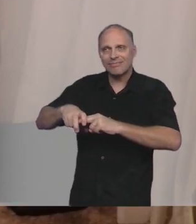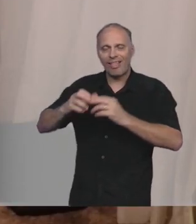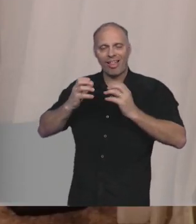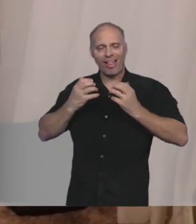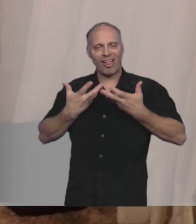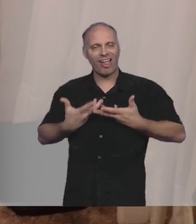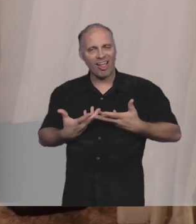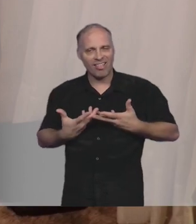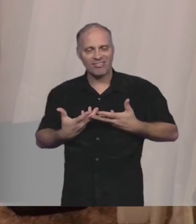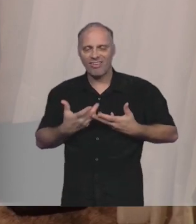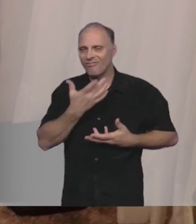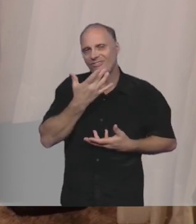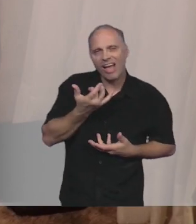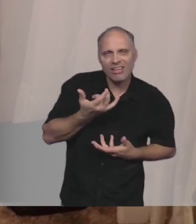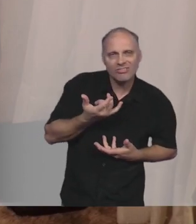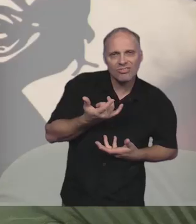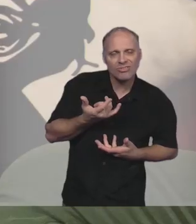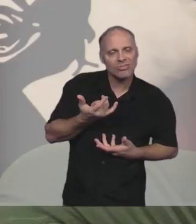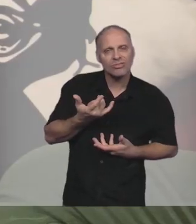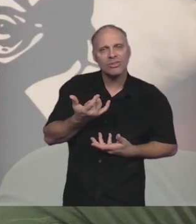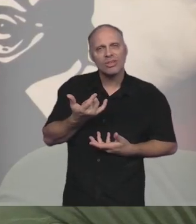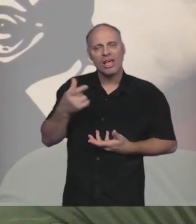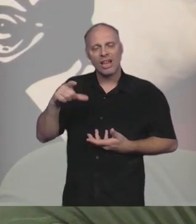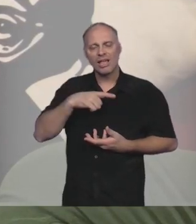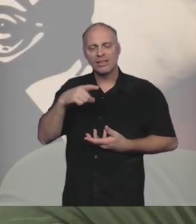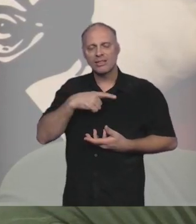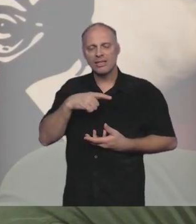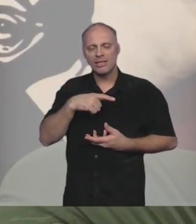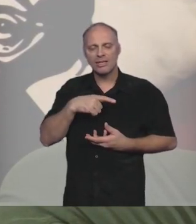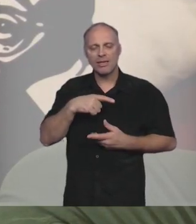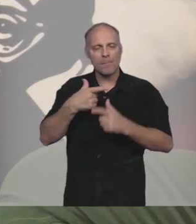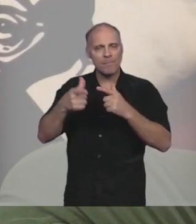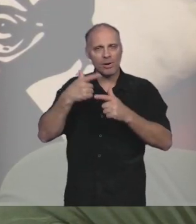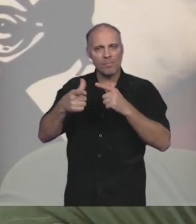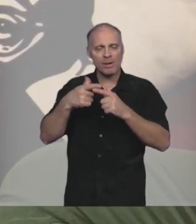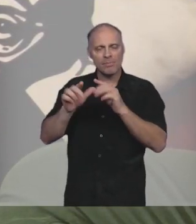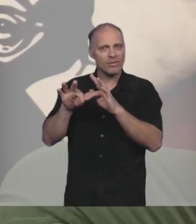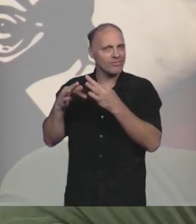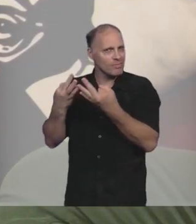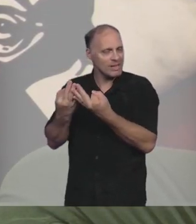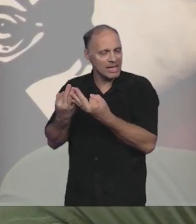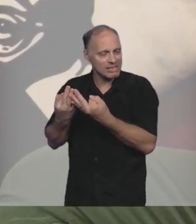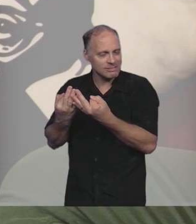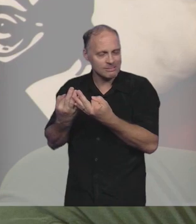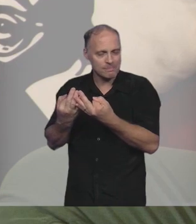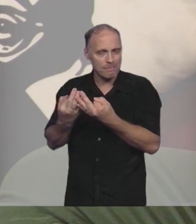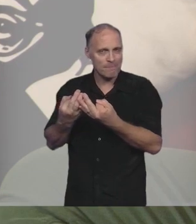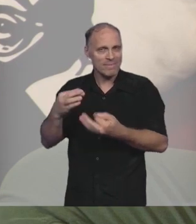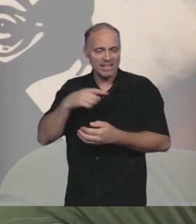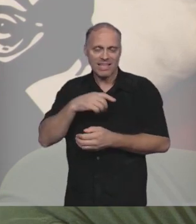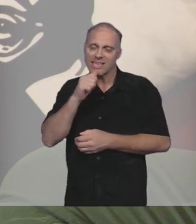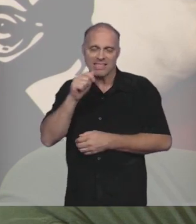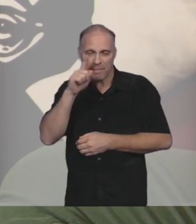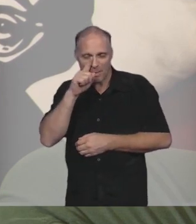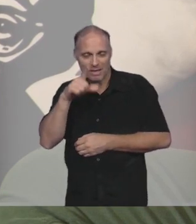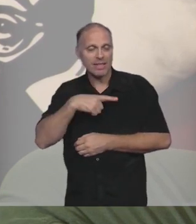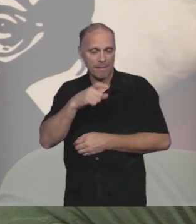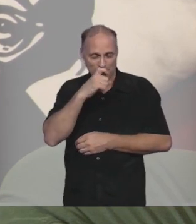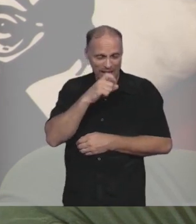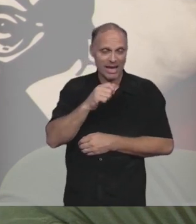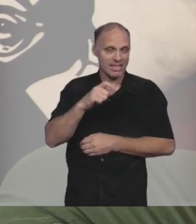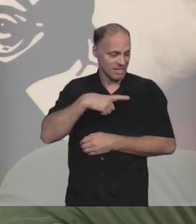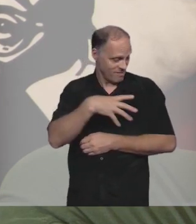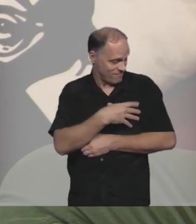tem problemas familiares, ela ainda tem mãe, ainda tem pai, ela teve filhos, algum desses filhos morreu, a pessoa